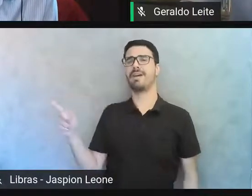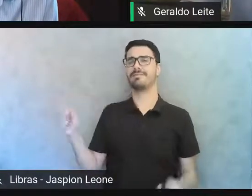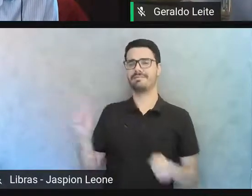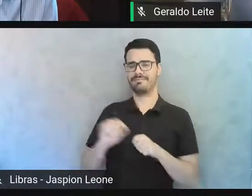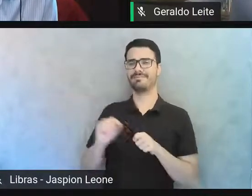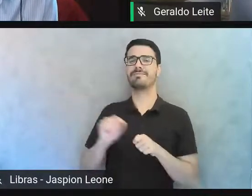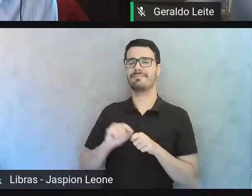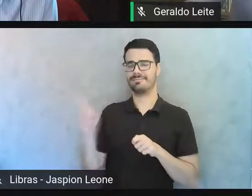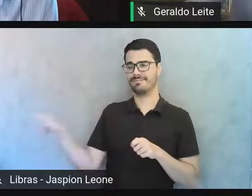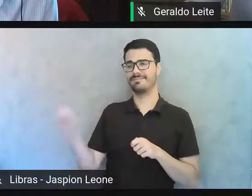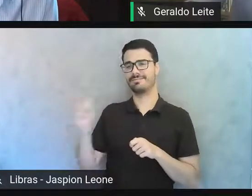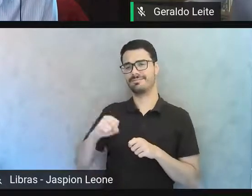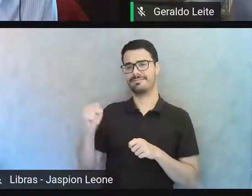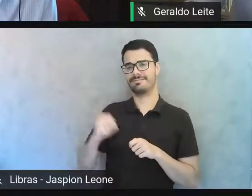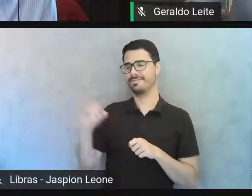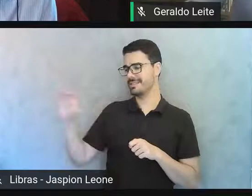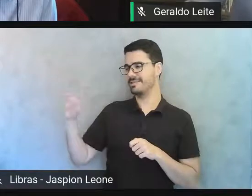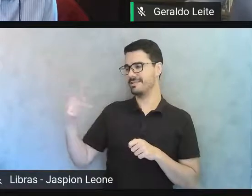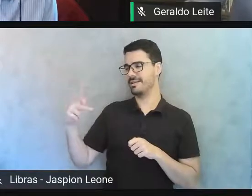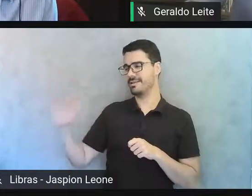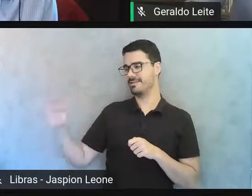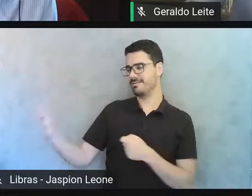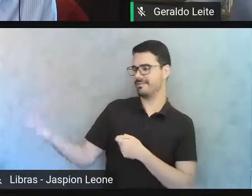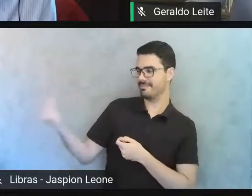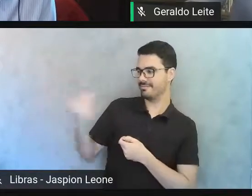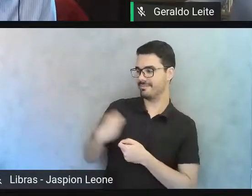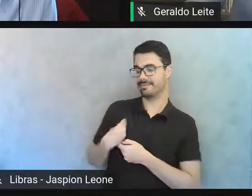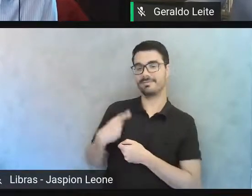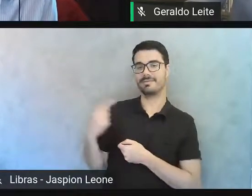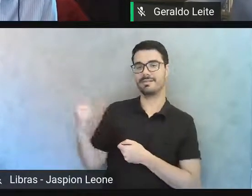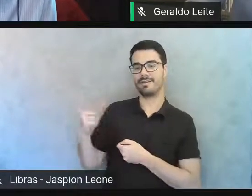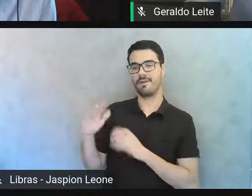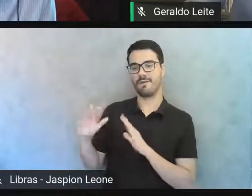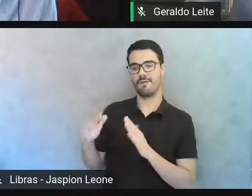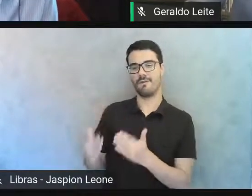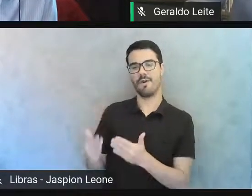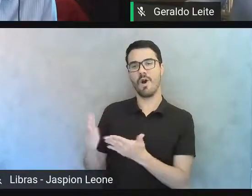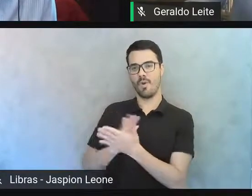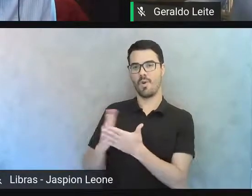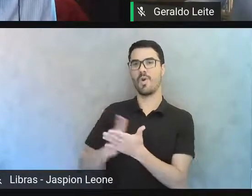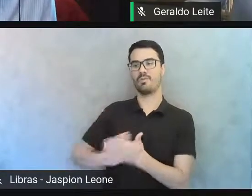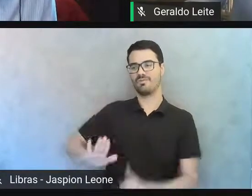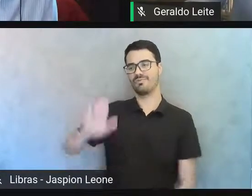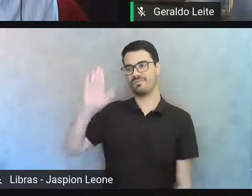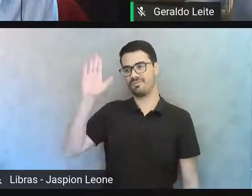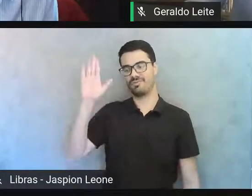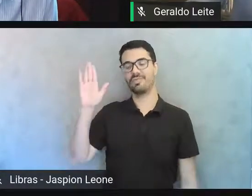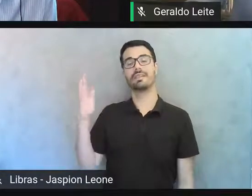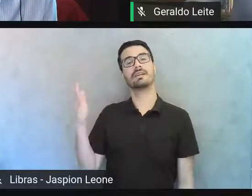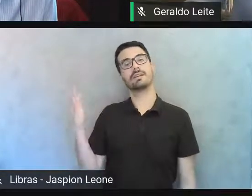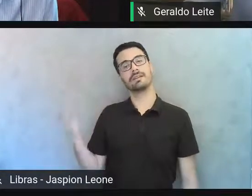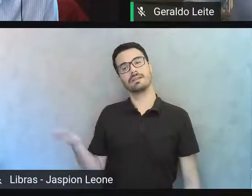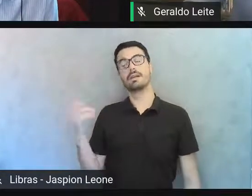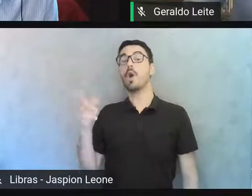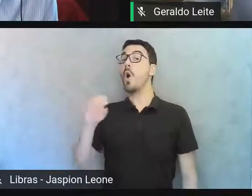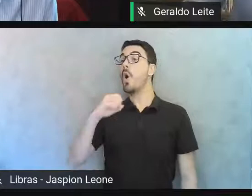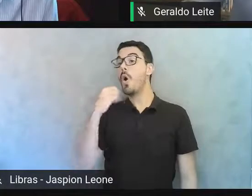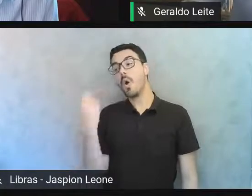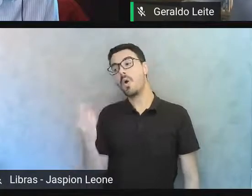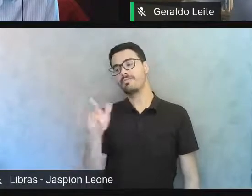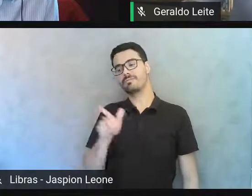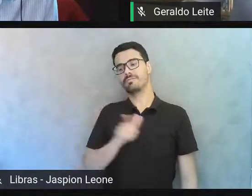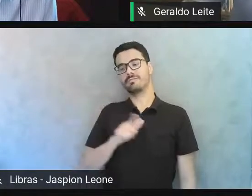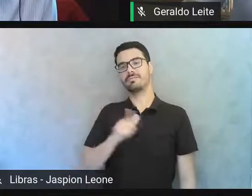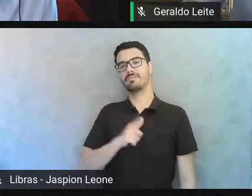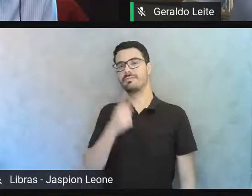ainda doando como pessoa física, e eles privilegiam determinados candidatos. Ou você tem uma ligação